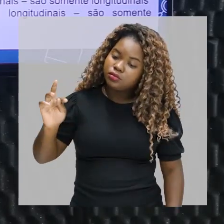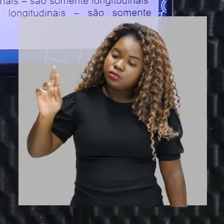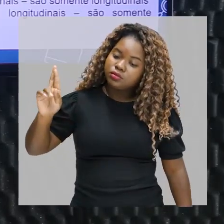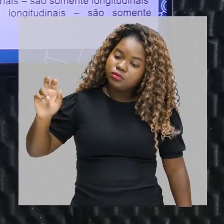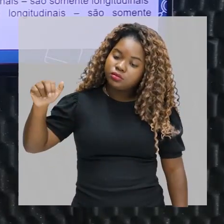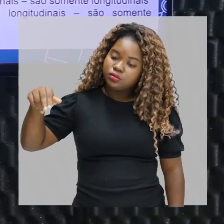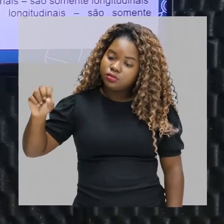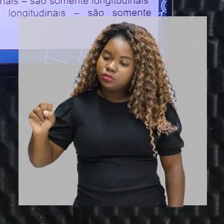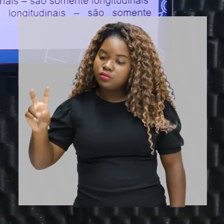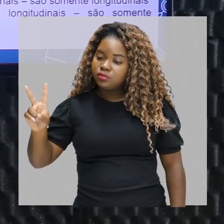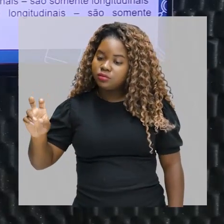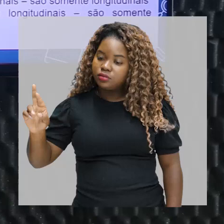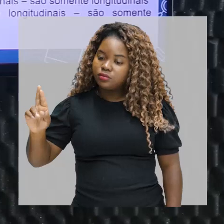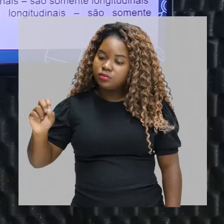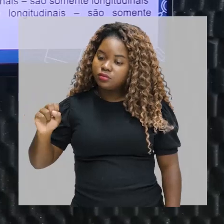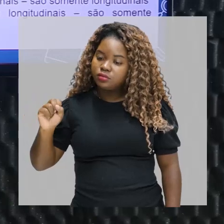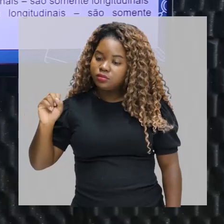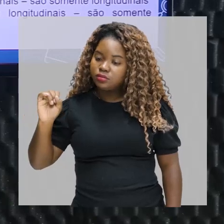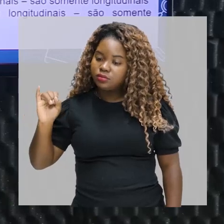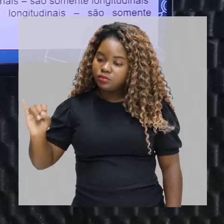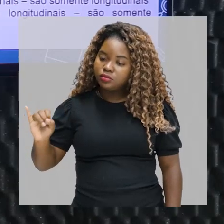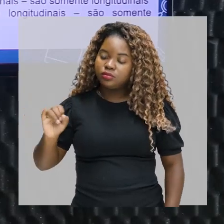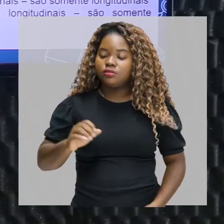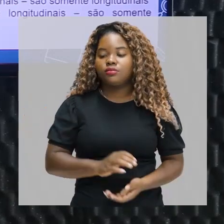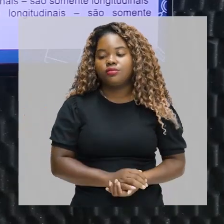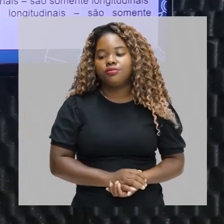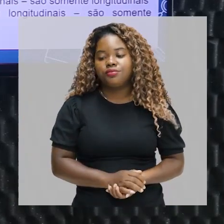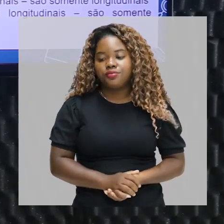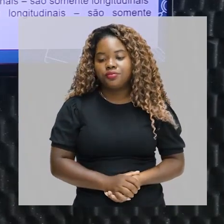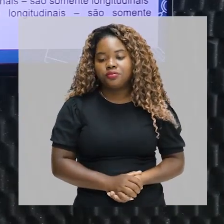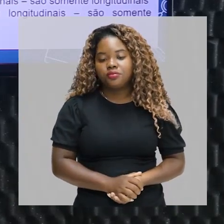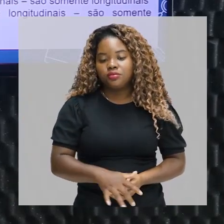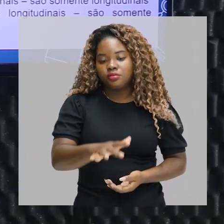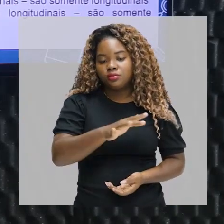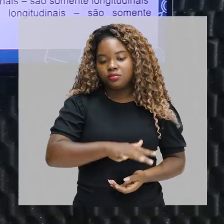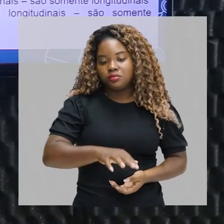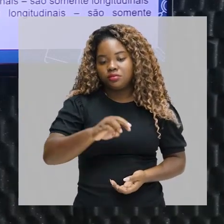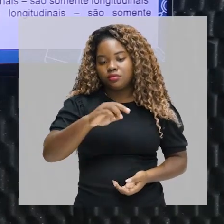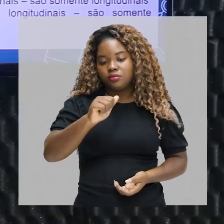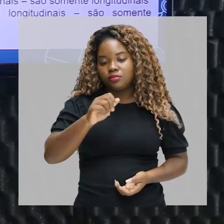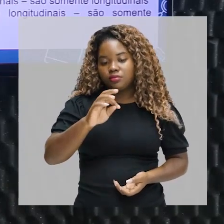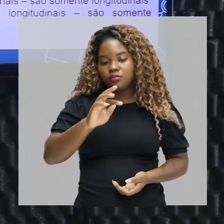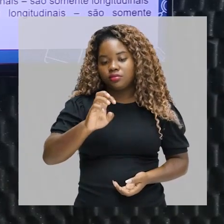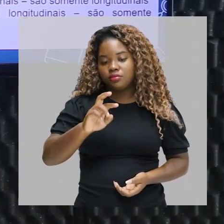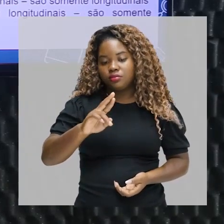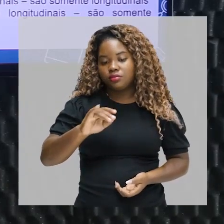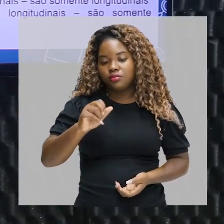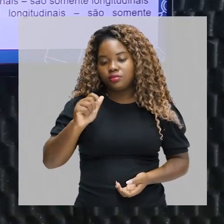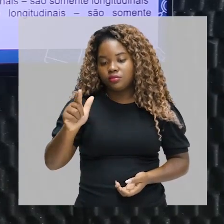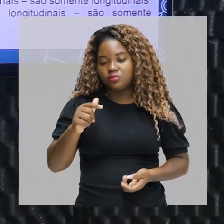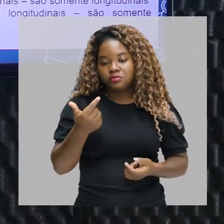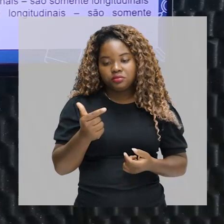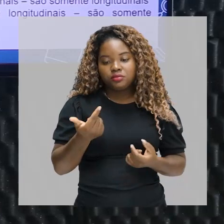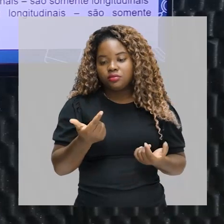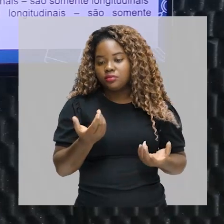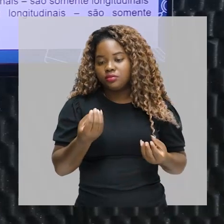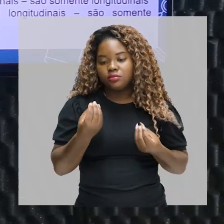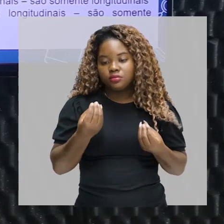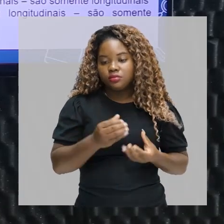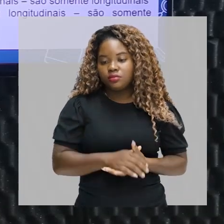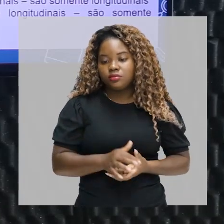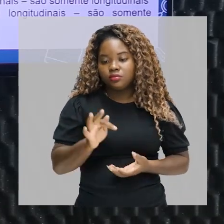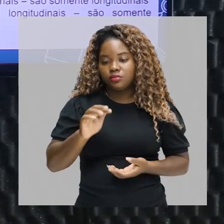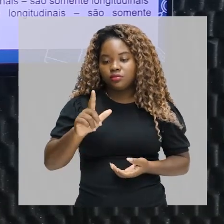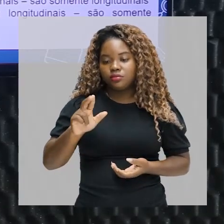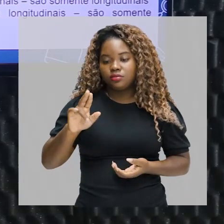transversal. Tá ok? Porque trata-se de um meio não material. Então a gente não tem fluido, não